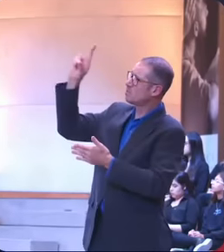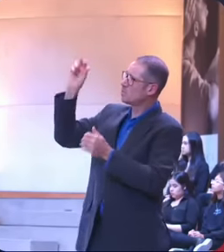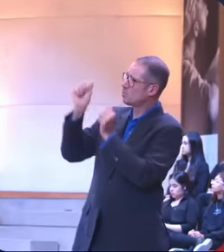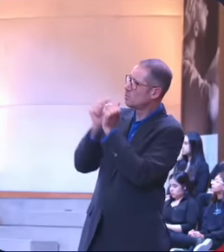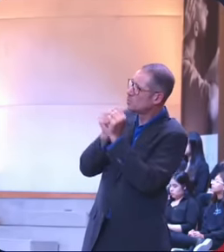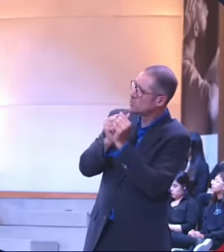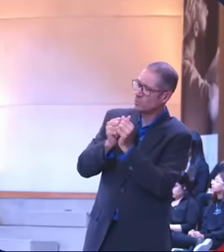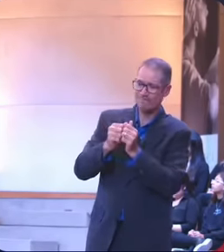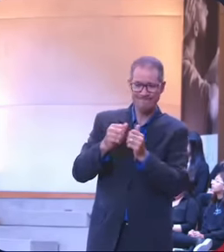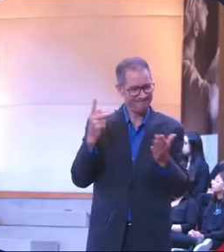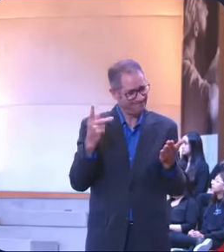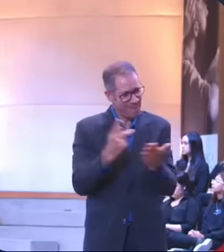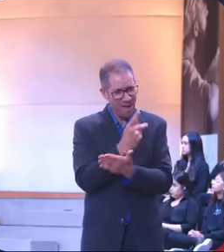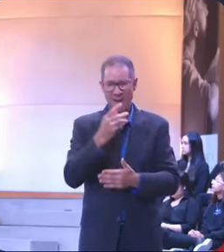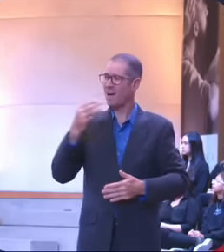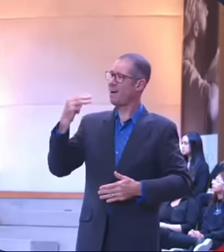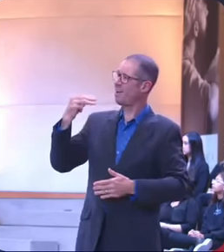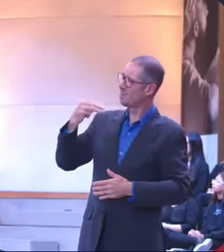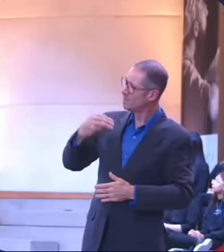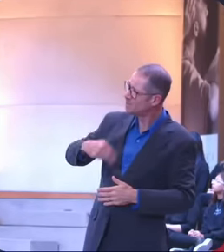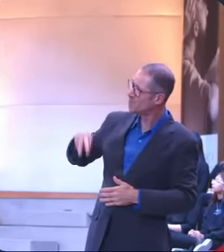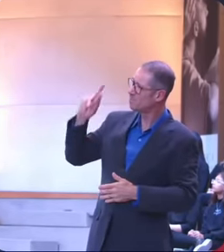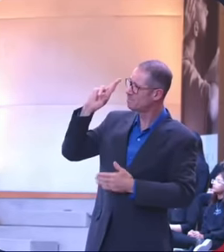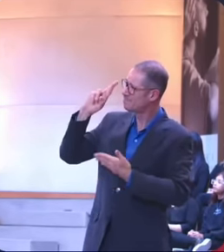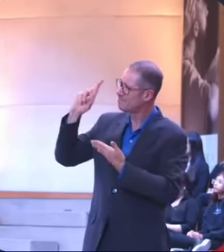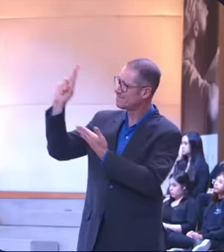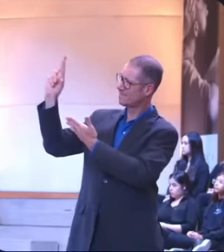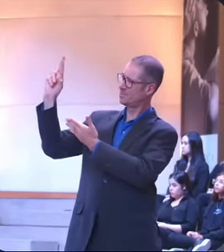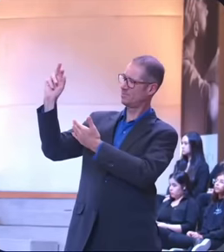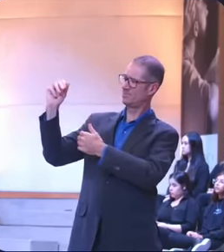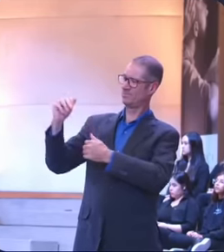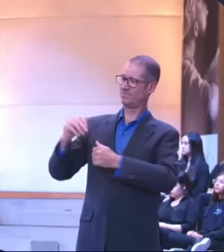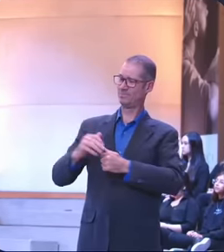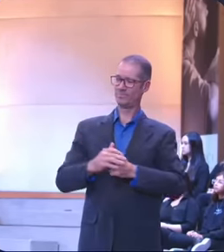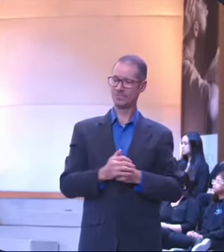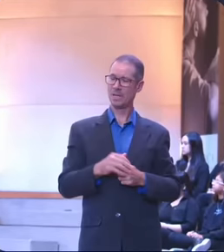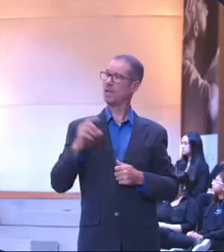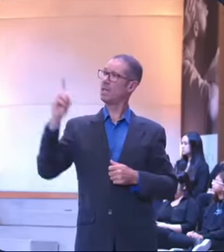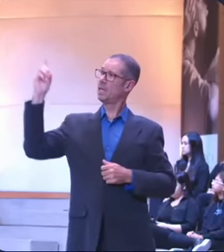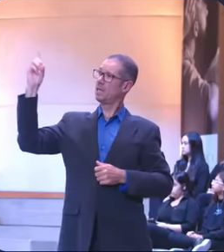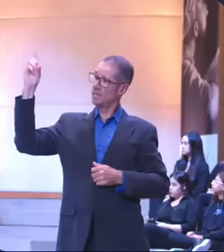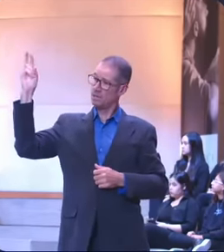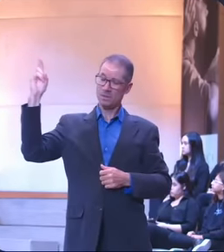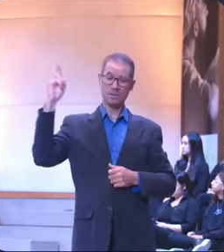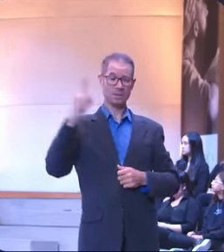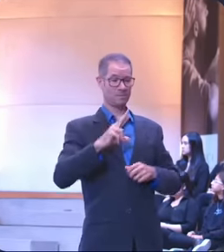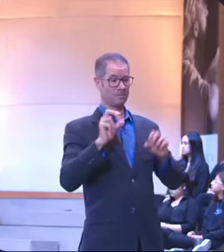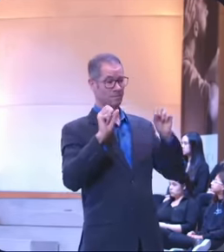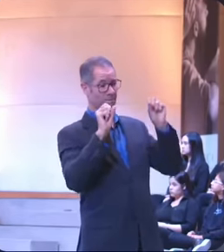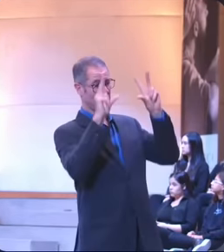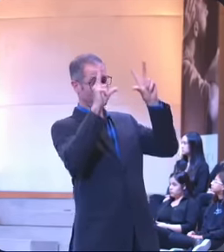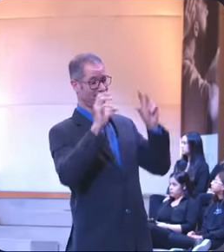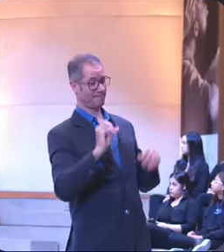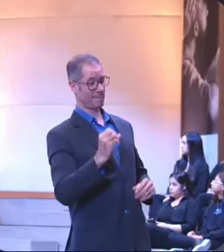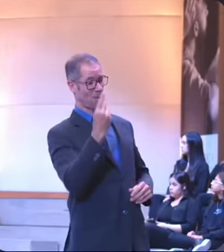dá, tenha misericórdia, Senhor. E aí Deus diz para Moisés: